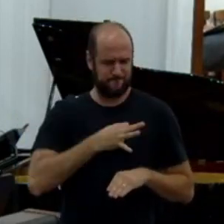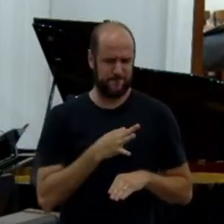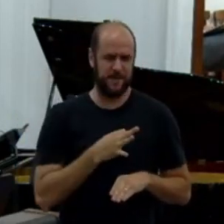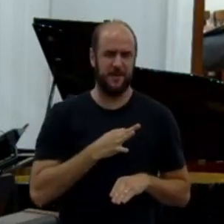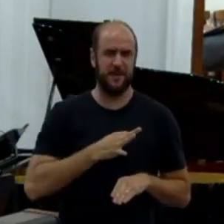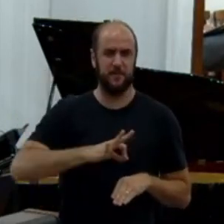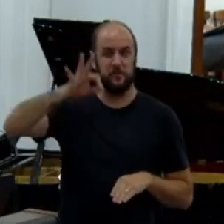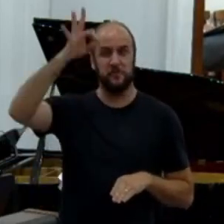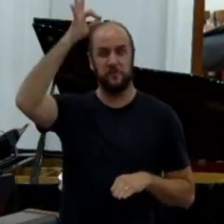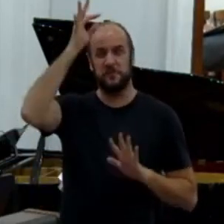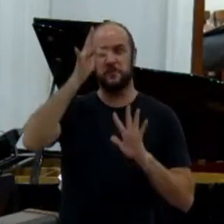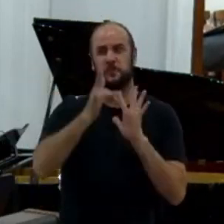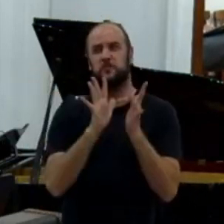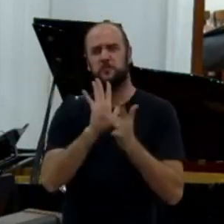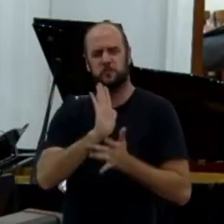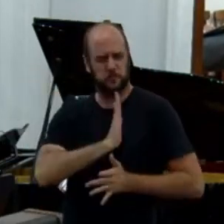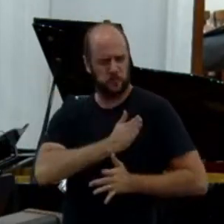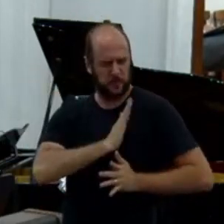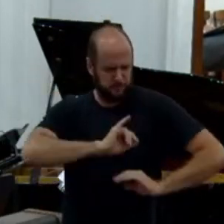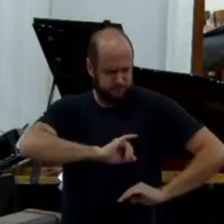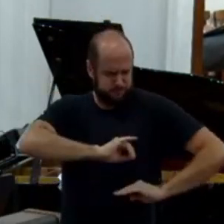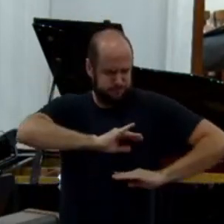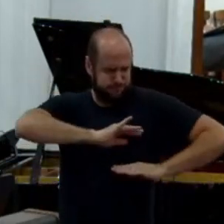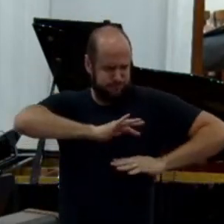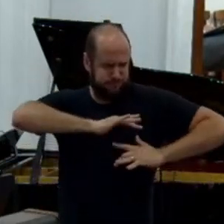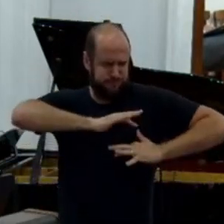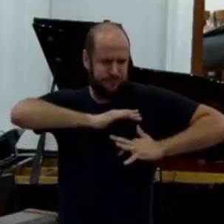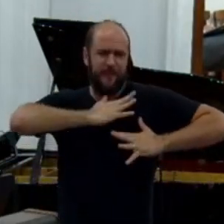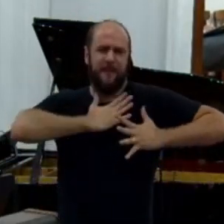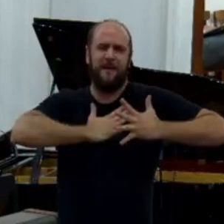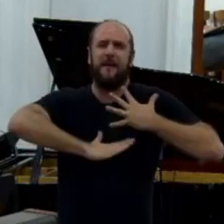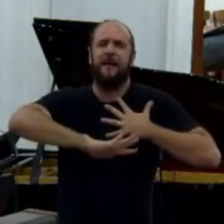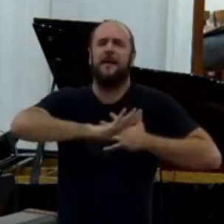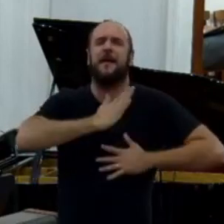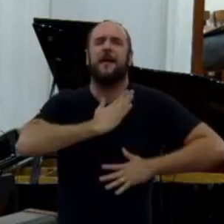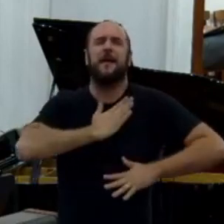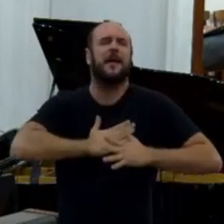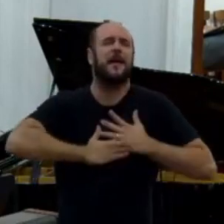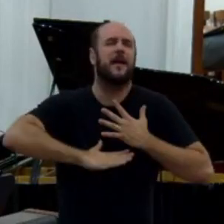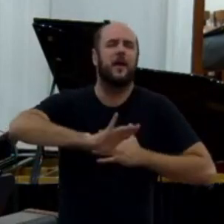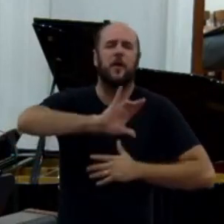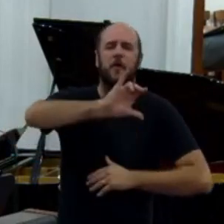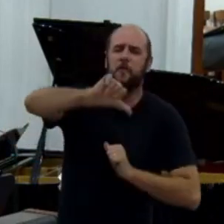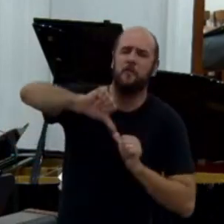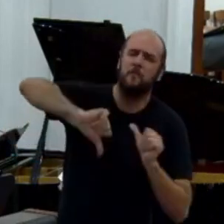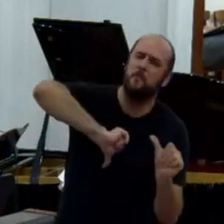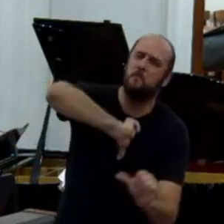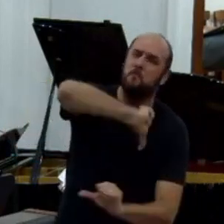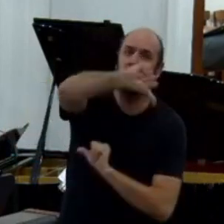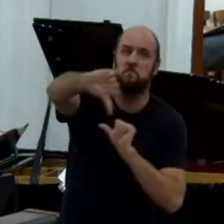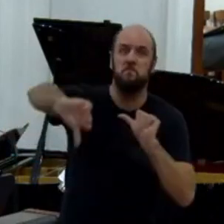Cristo, enchendo o nosso coração, adoçando, purificando, transformando a